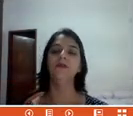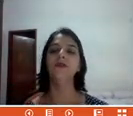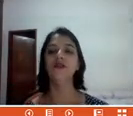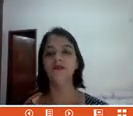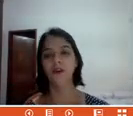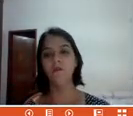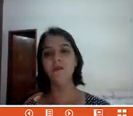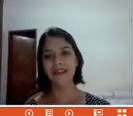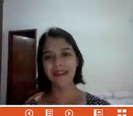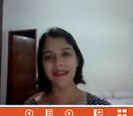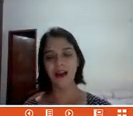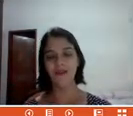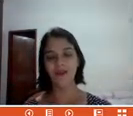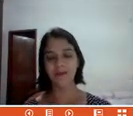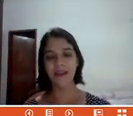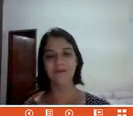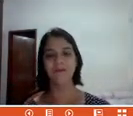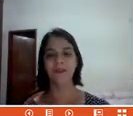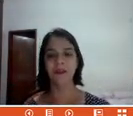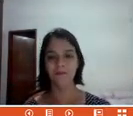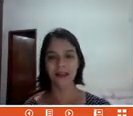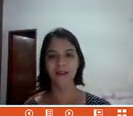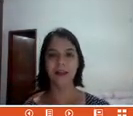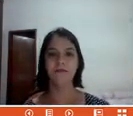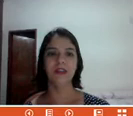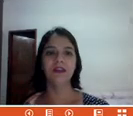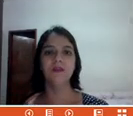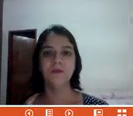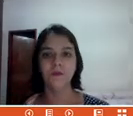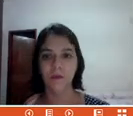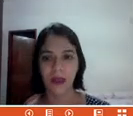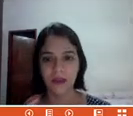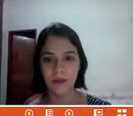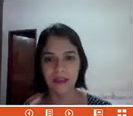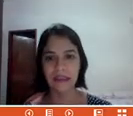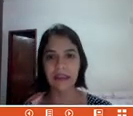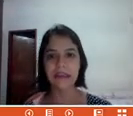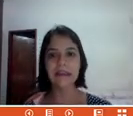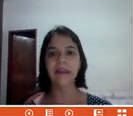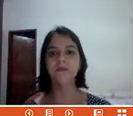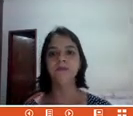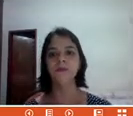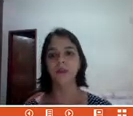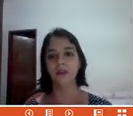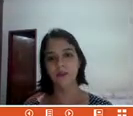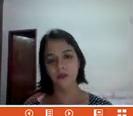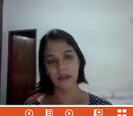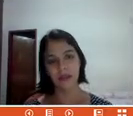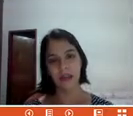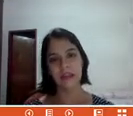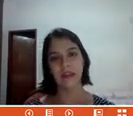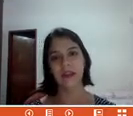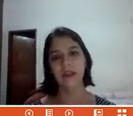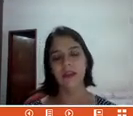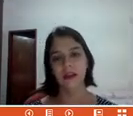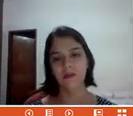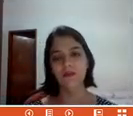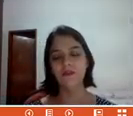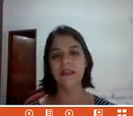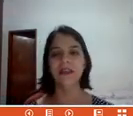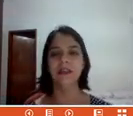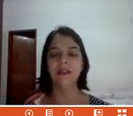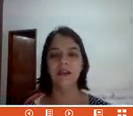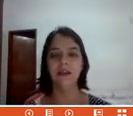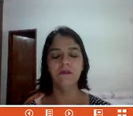seria que fosse de forma presencial, não é mesmo? Mas faremos isso mesmo à distância. E eu tenho certeza que cada